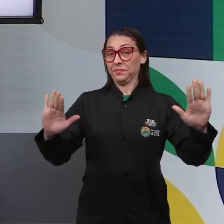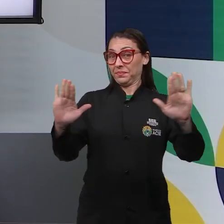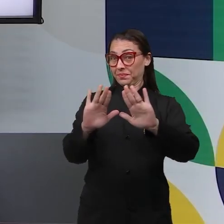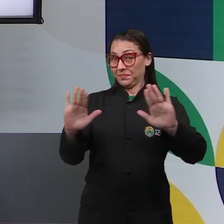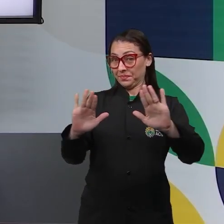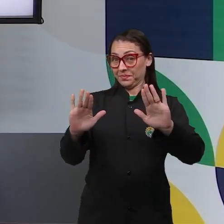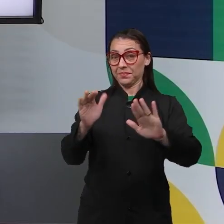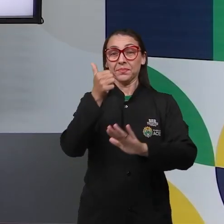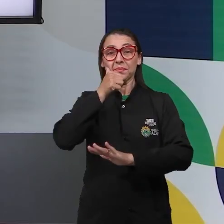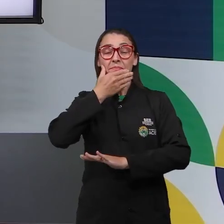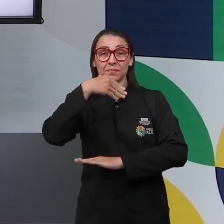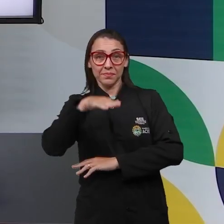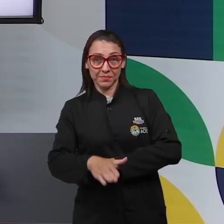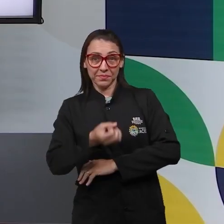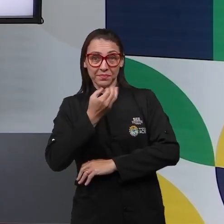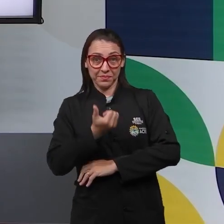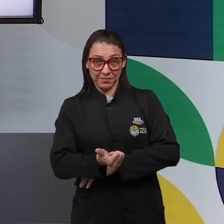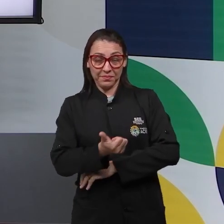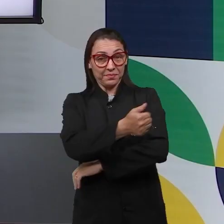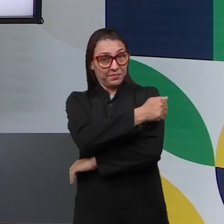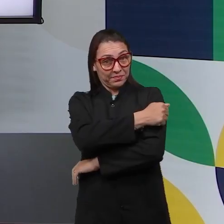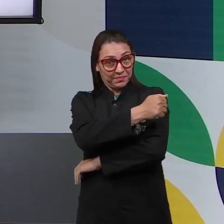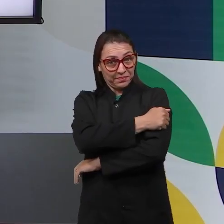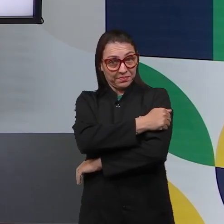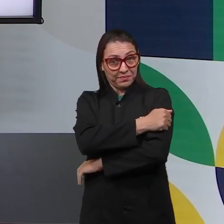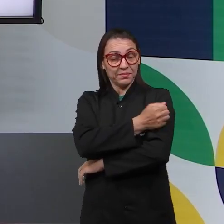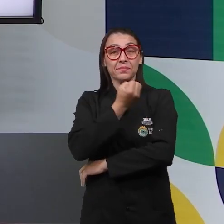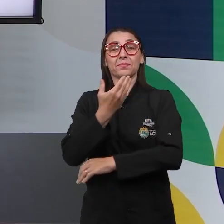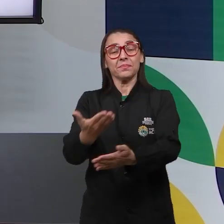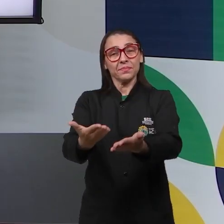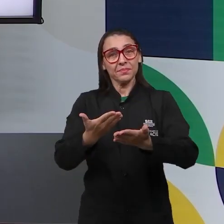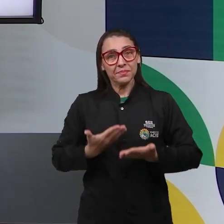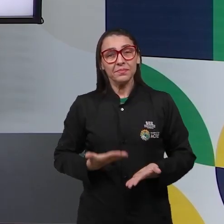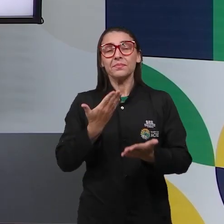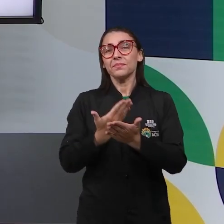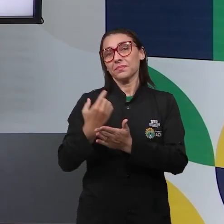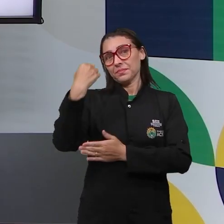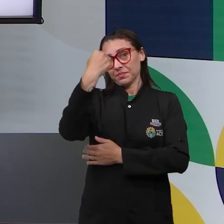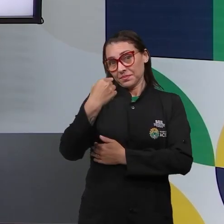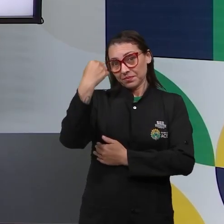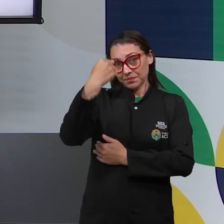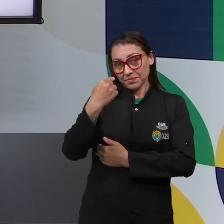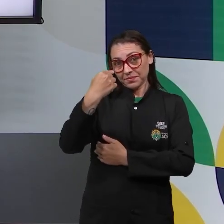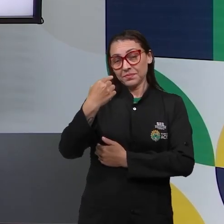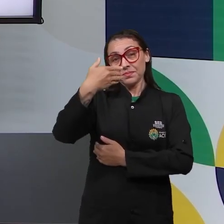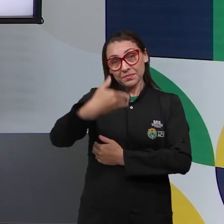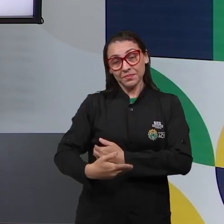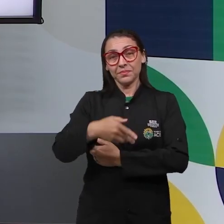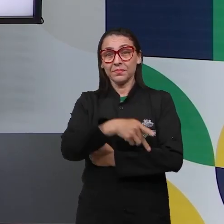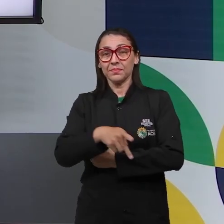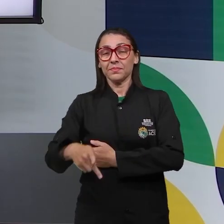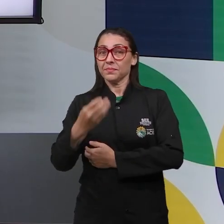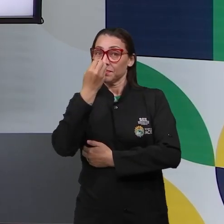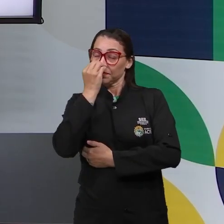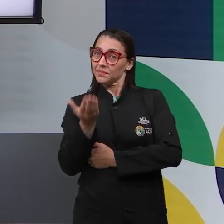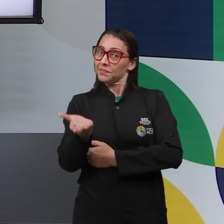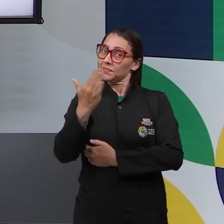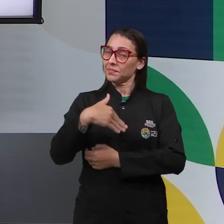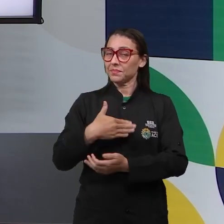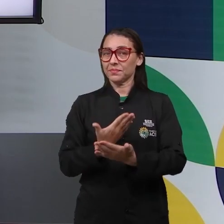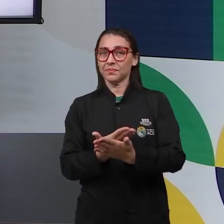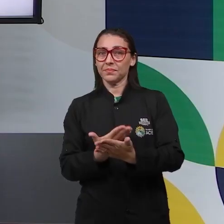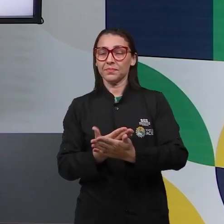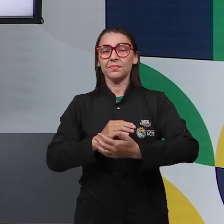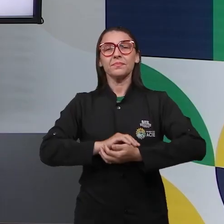Hola chicos y chicas, estudiantes, ¿qué tal? ¿Todo bien? Sean bienvenidos a más una clase de espanhol. Eu sou Daniel, vamos